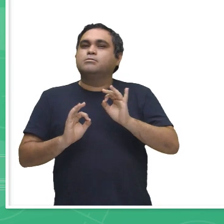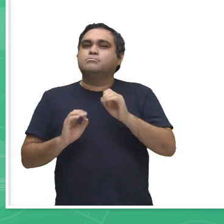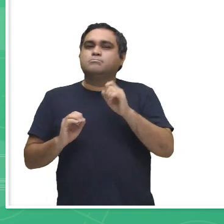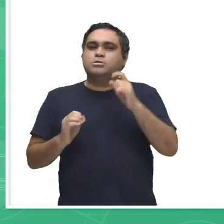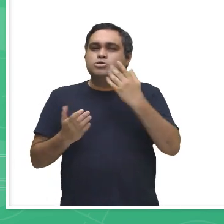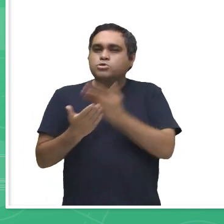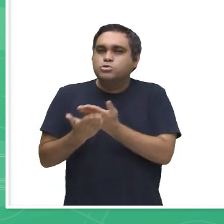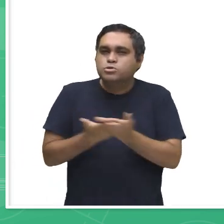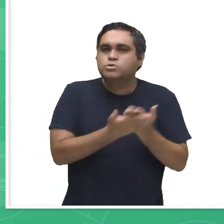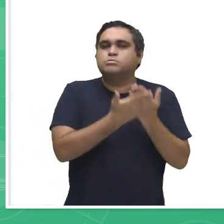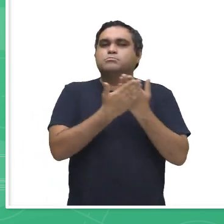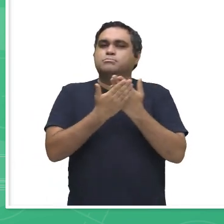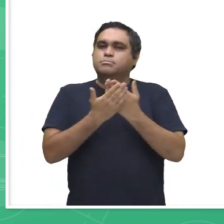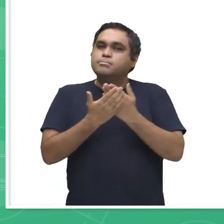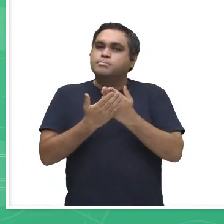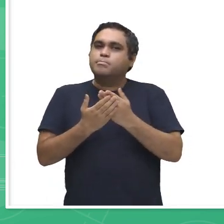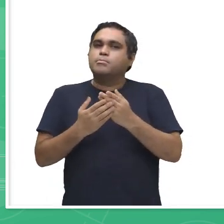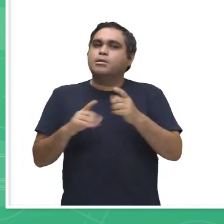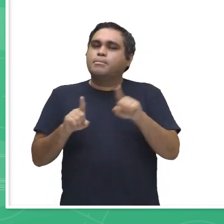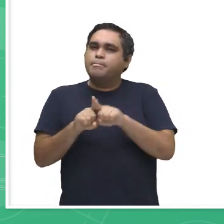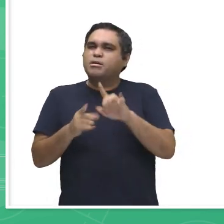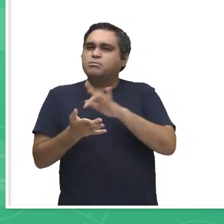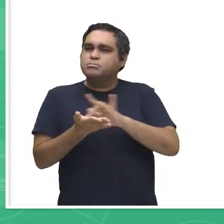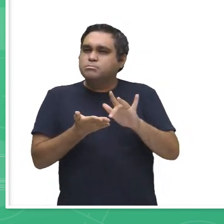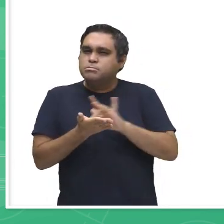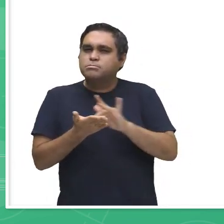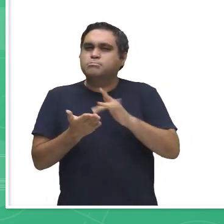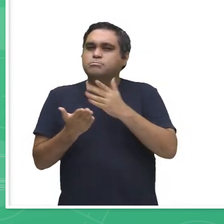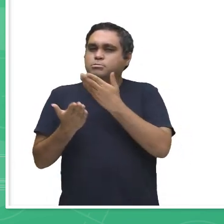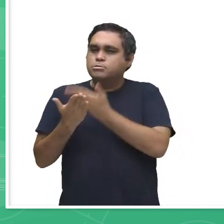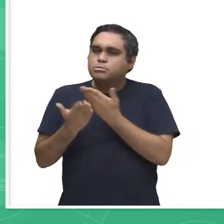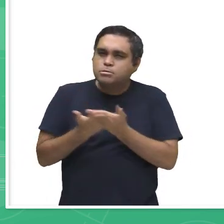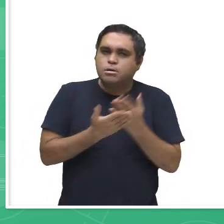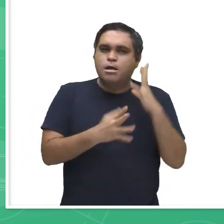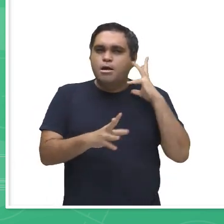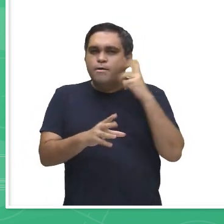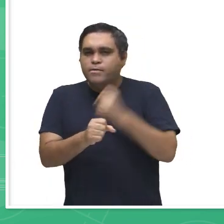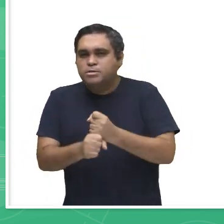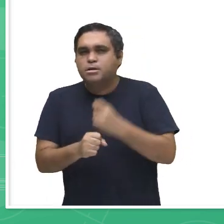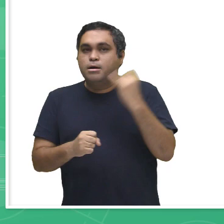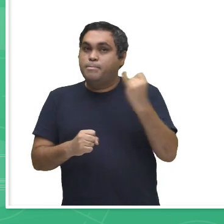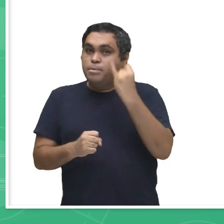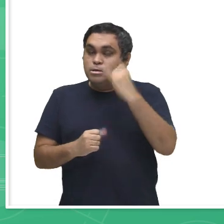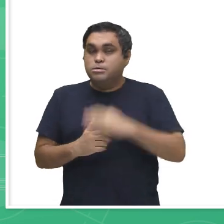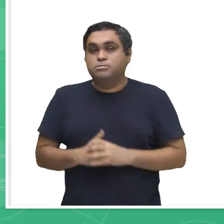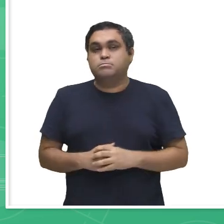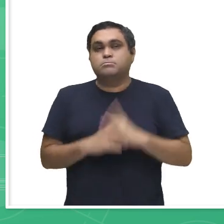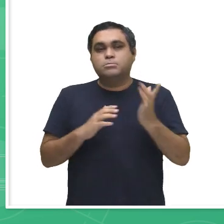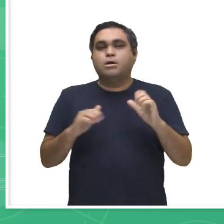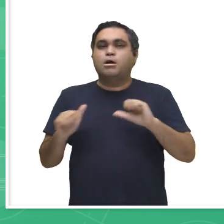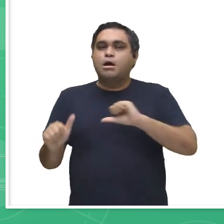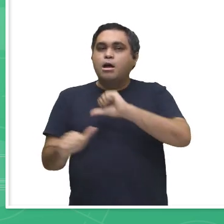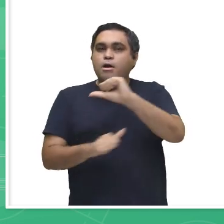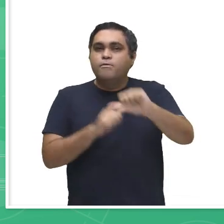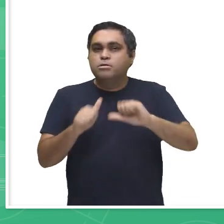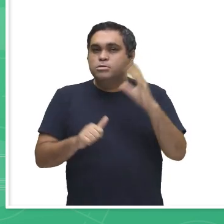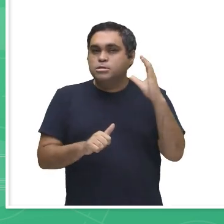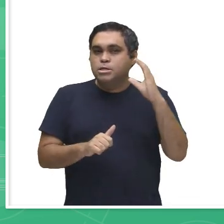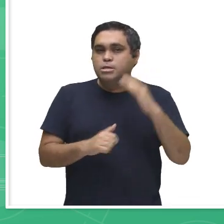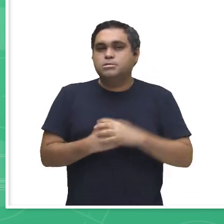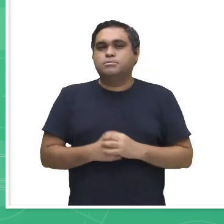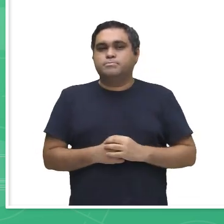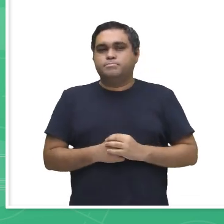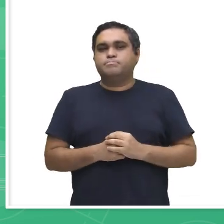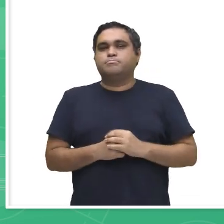analisem, estudem, vão no caderno digital, porque é muito importante isso daí. Revolução científica do século XVII foi outro